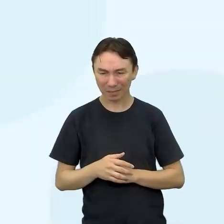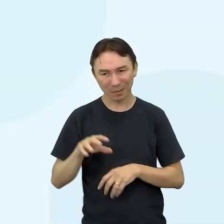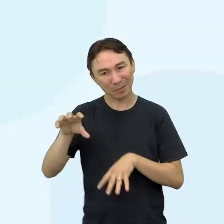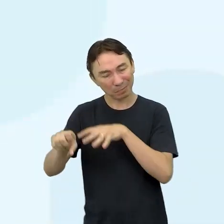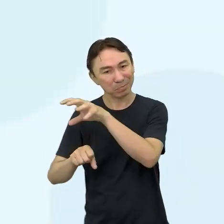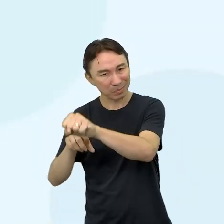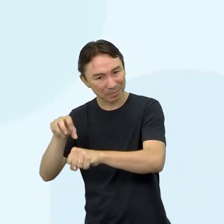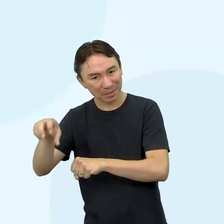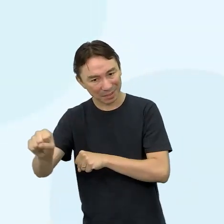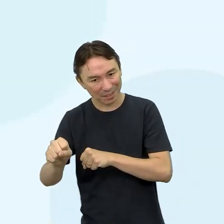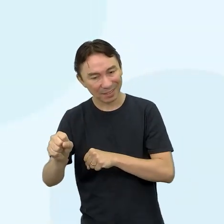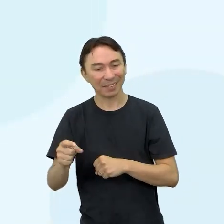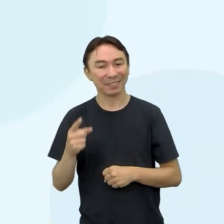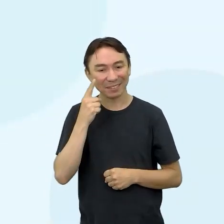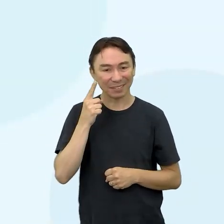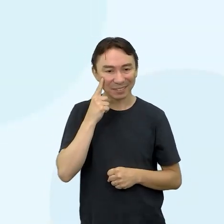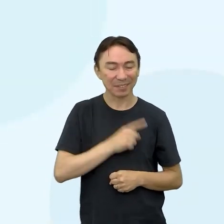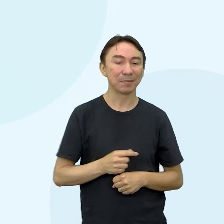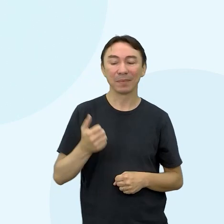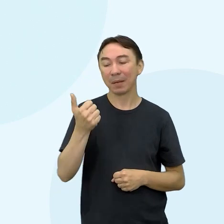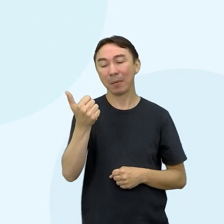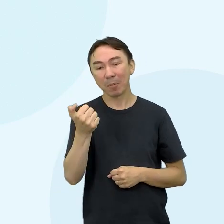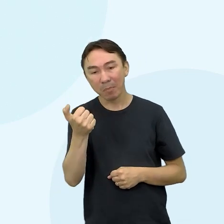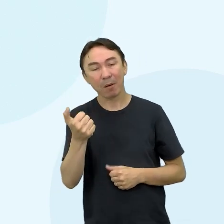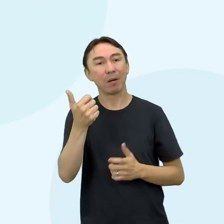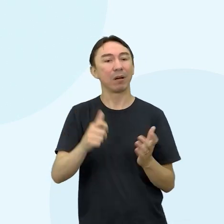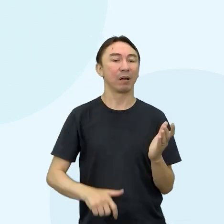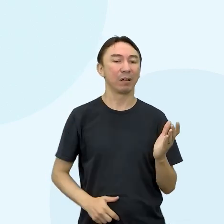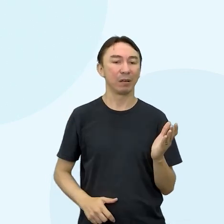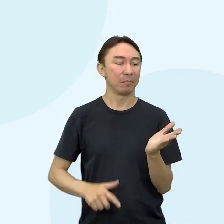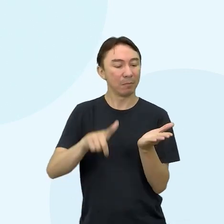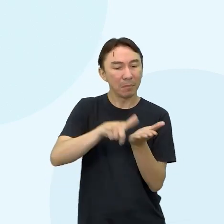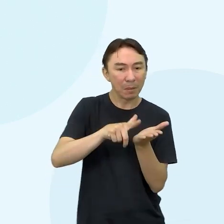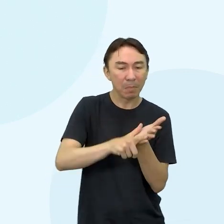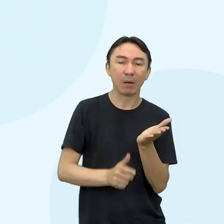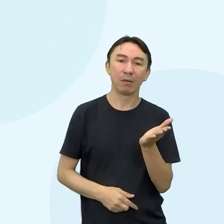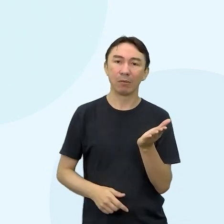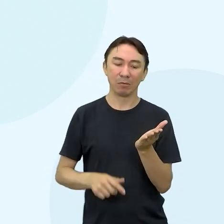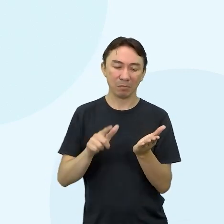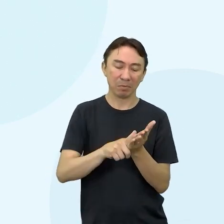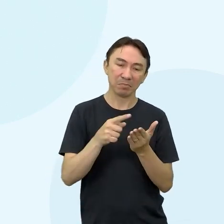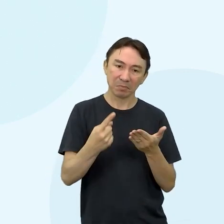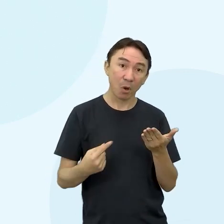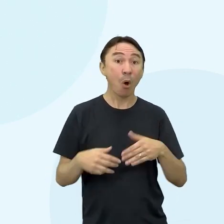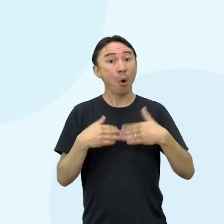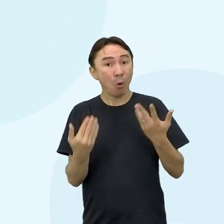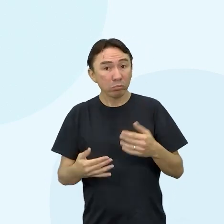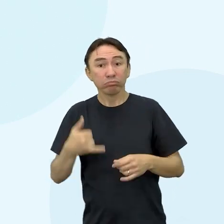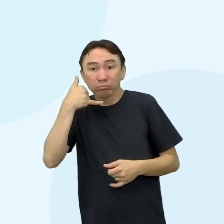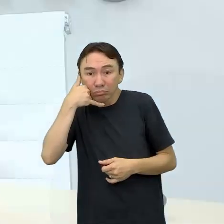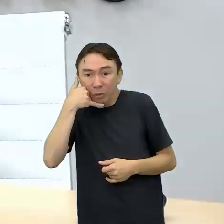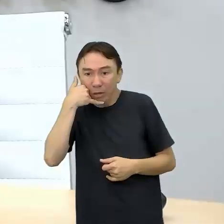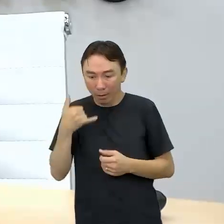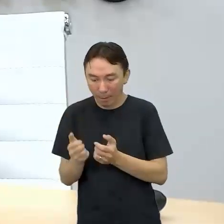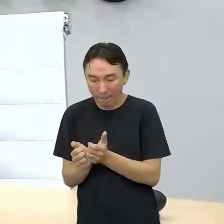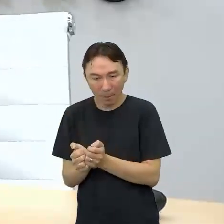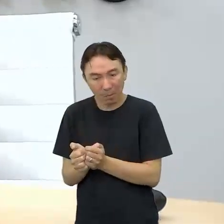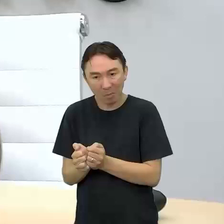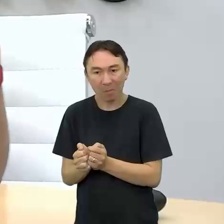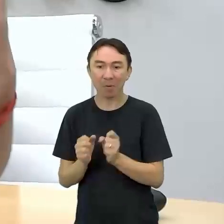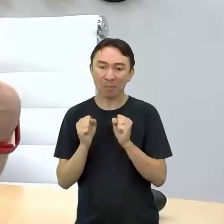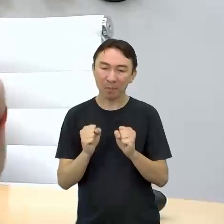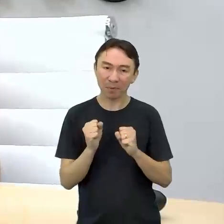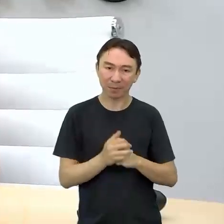o caderninho, o bloco de notas do celular, o que vocês acharem melhor. E não esqueçam, né, de colocar aí a data da reunião de hoje,